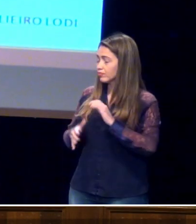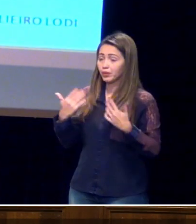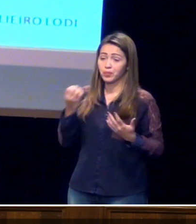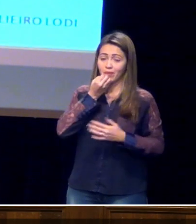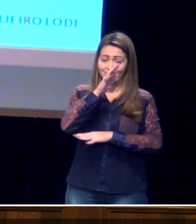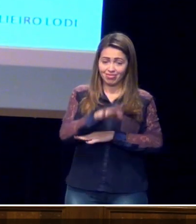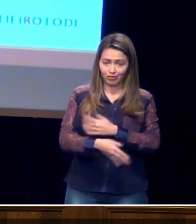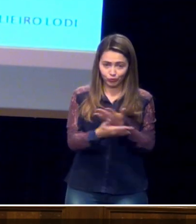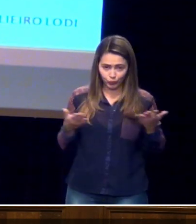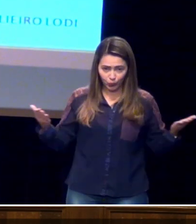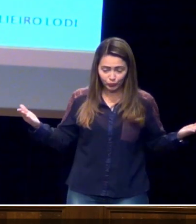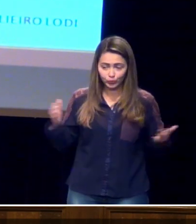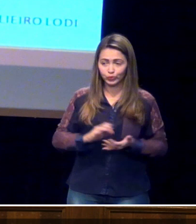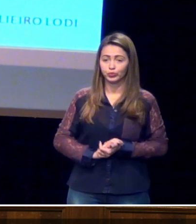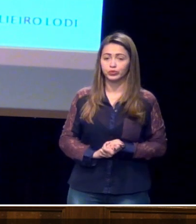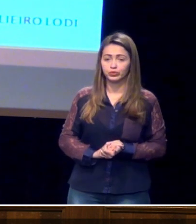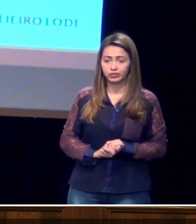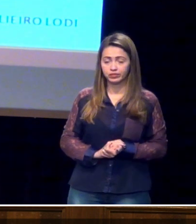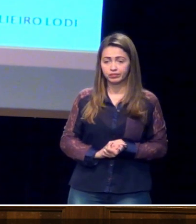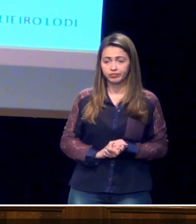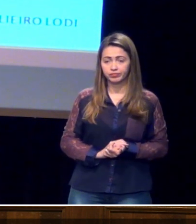Bom, boa tarde a todos e a todas.